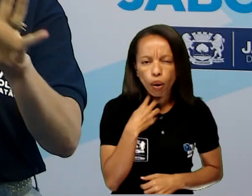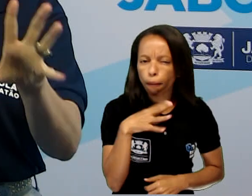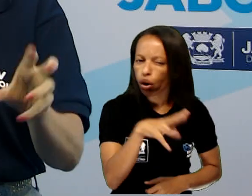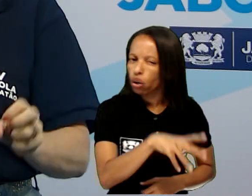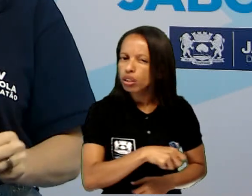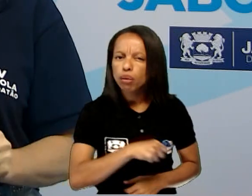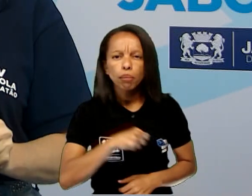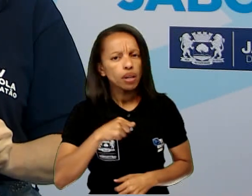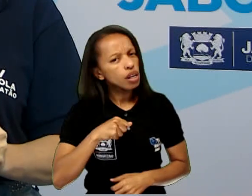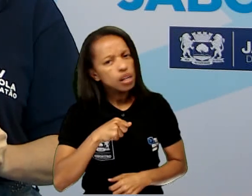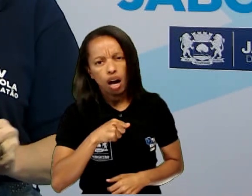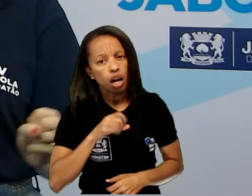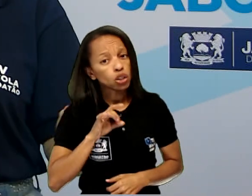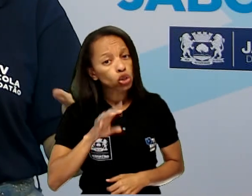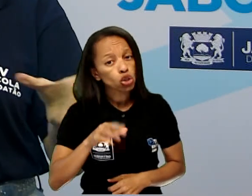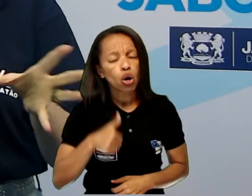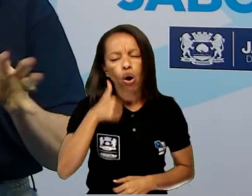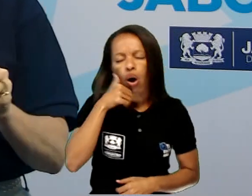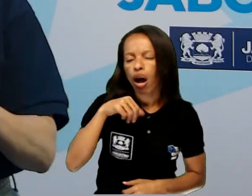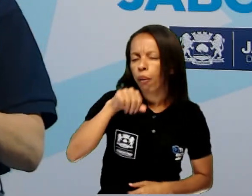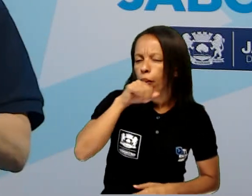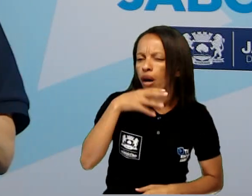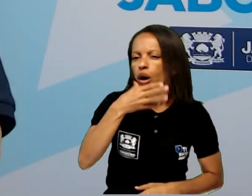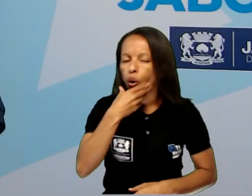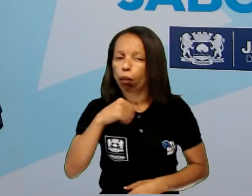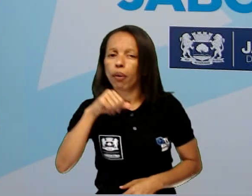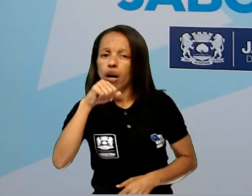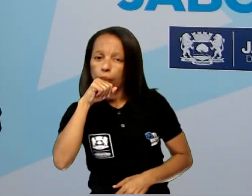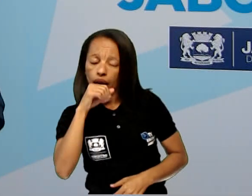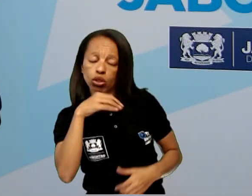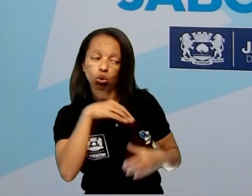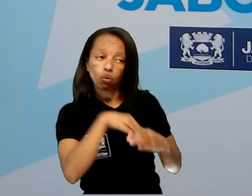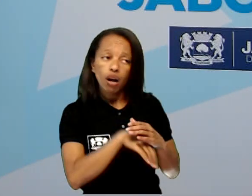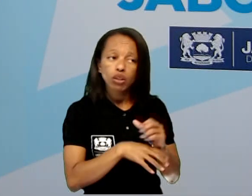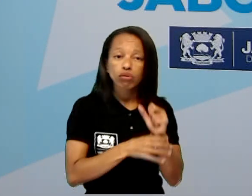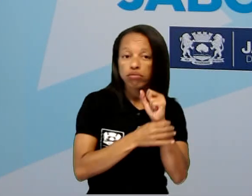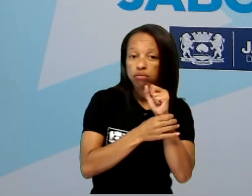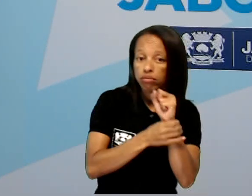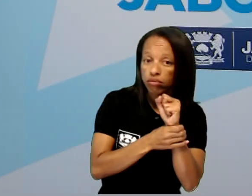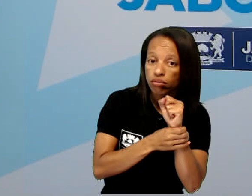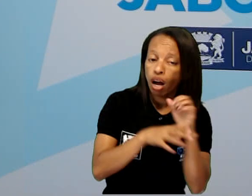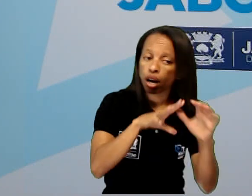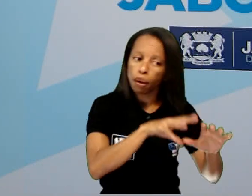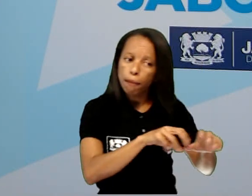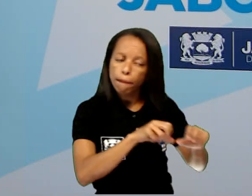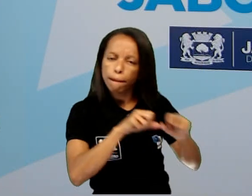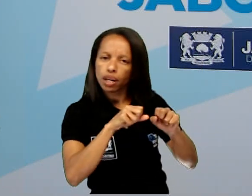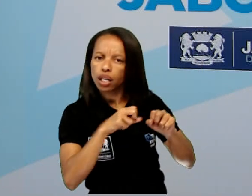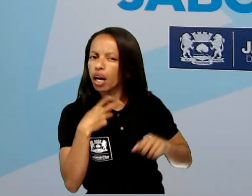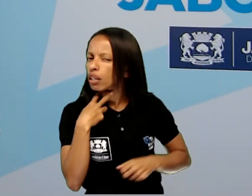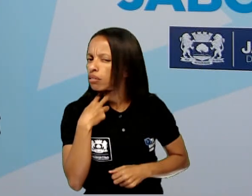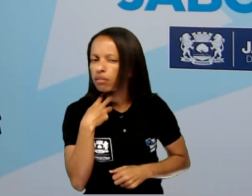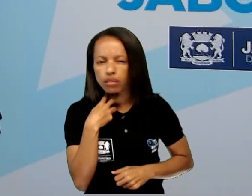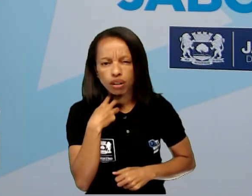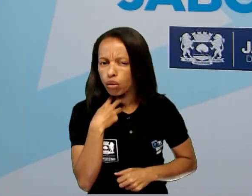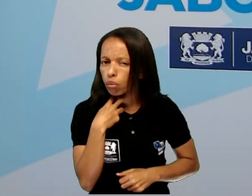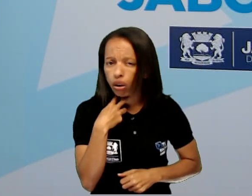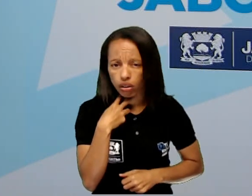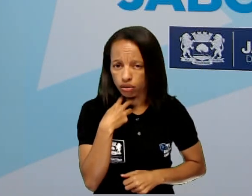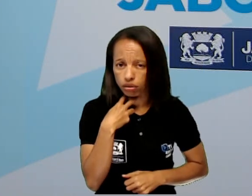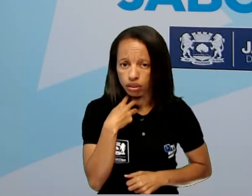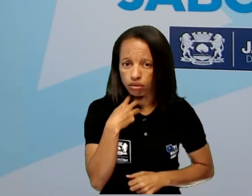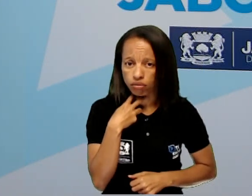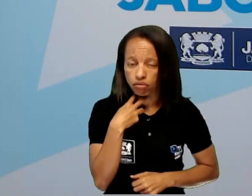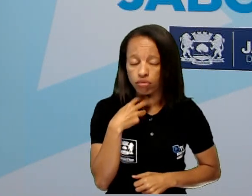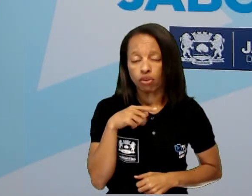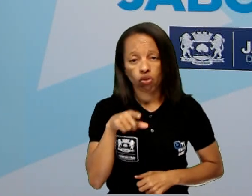que mamãe e papai guardou. Se eles guardaram com segurança, que é para você não se machucar, tá certo? Para que você não